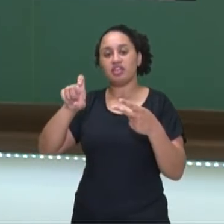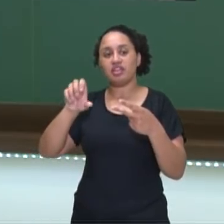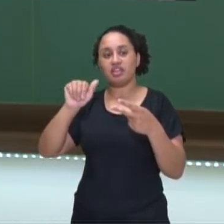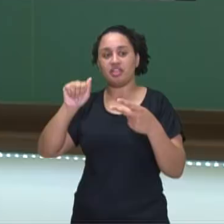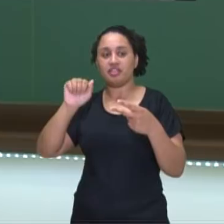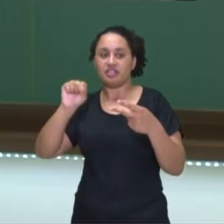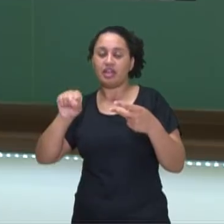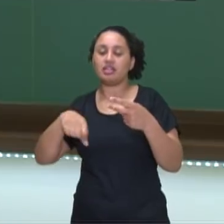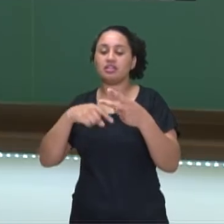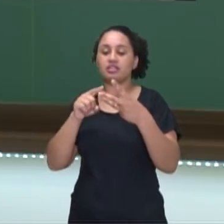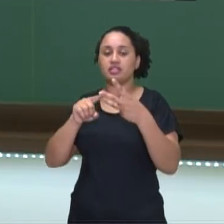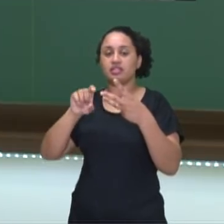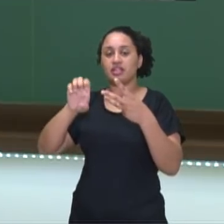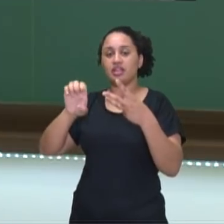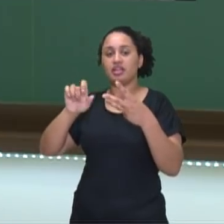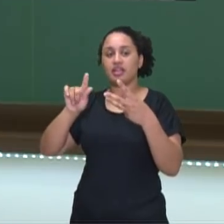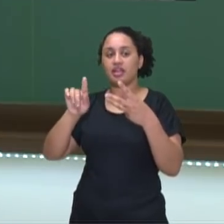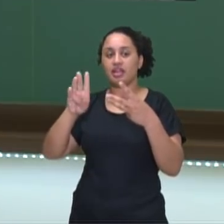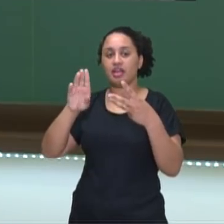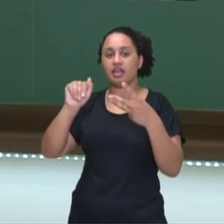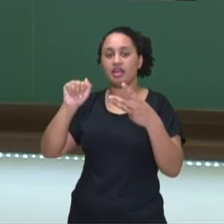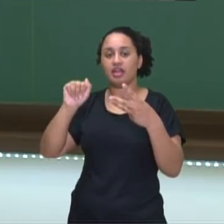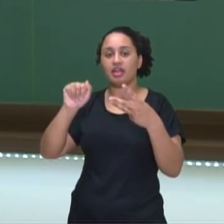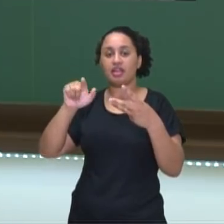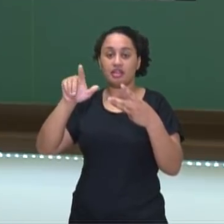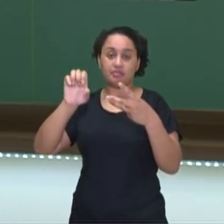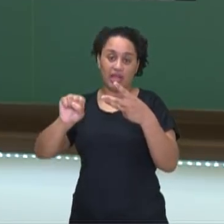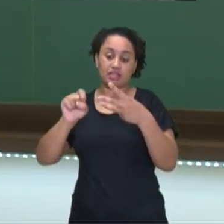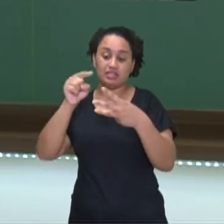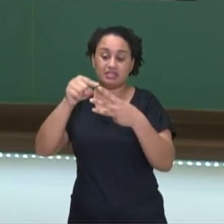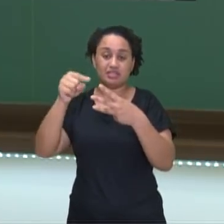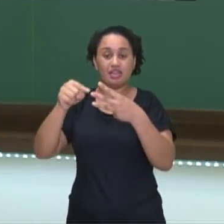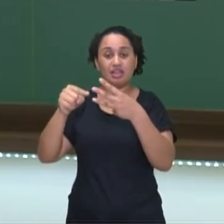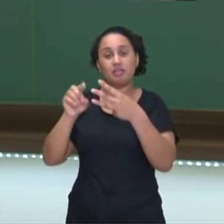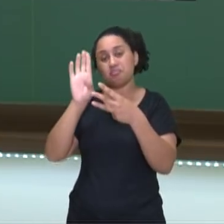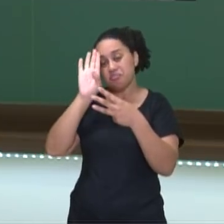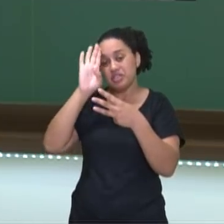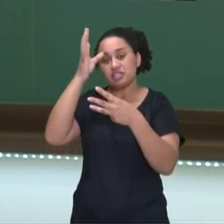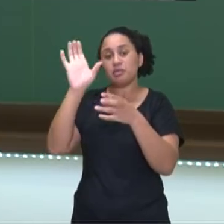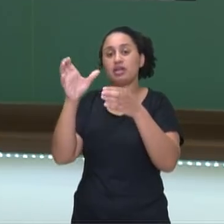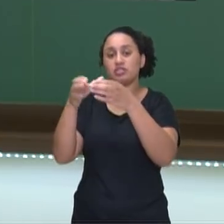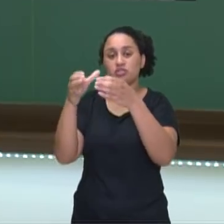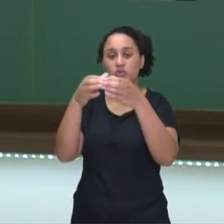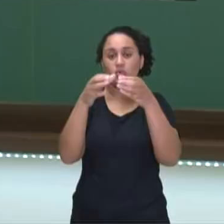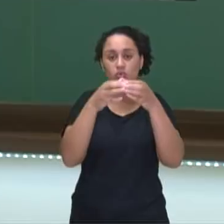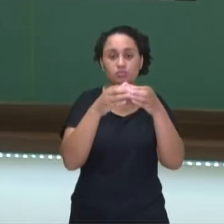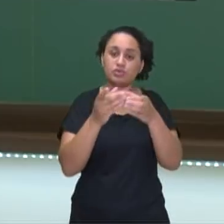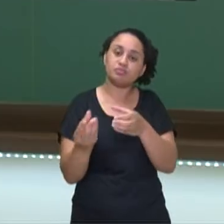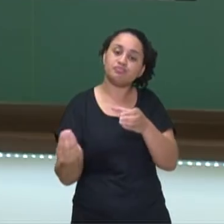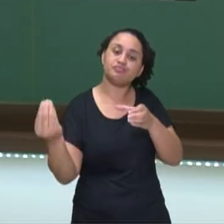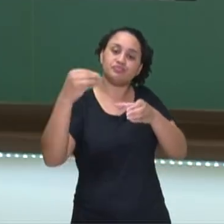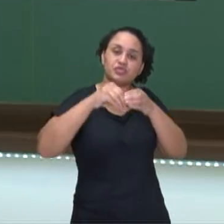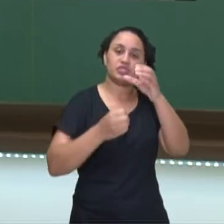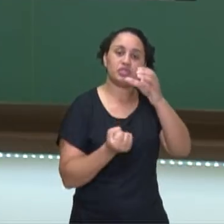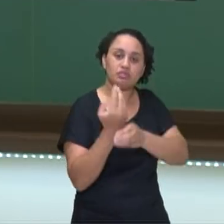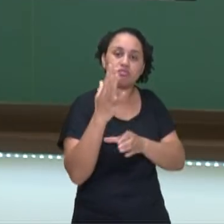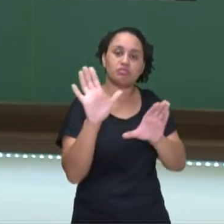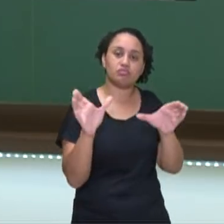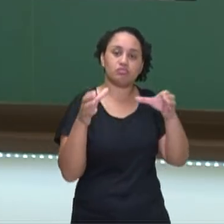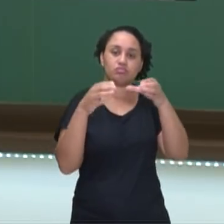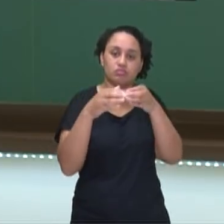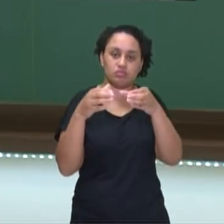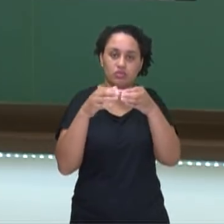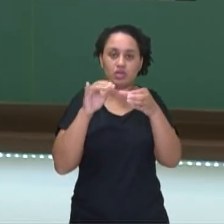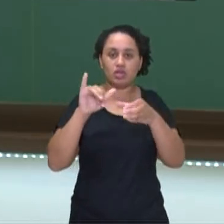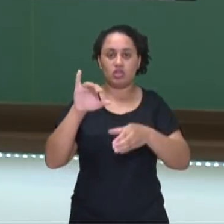vários outros povos que ocupam a atual região, como a gente falou, Benin e Nigéria. Então, vários povos que formavam a